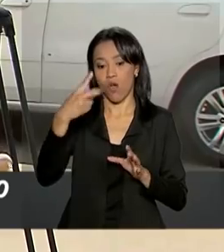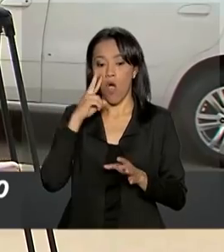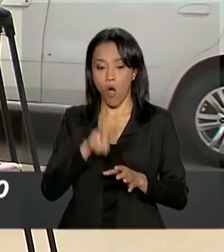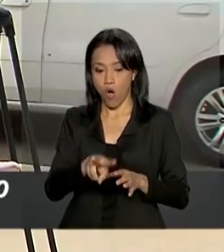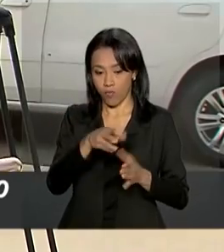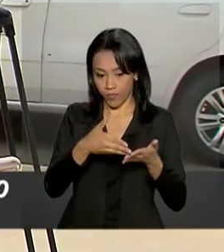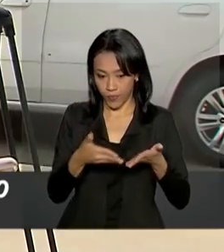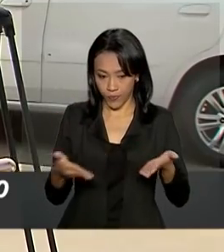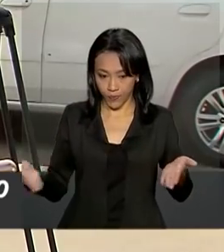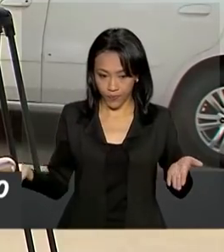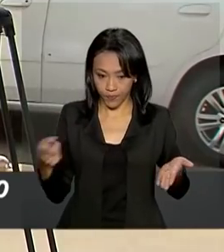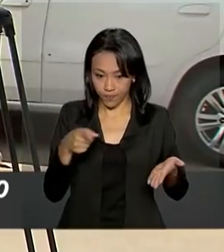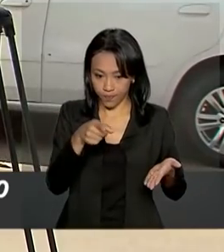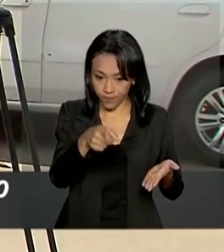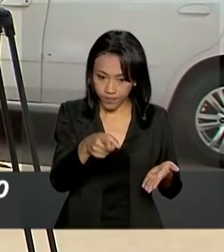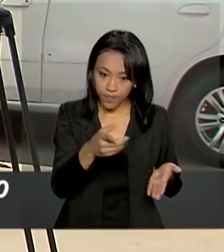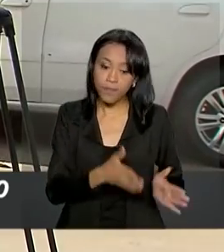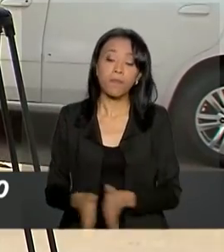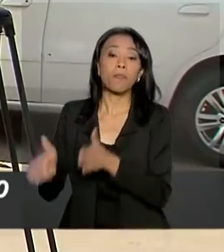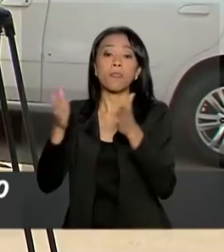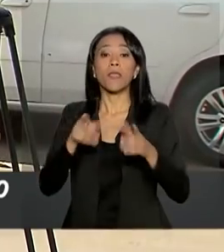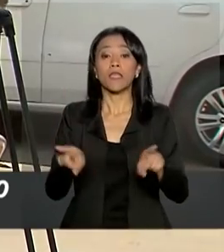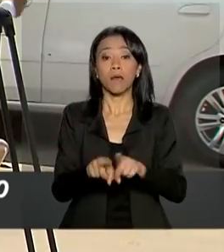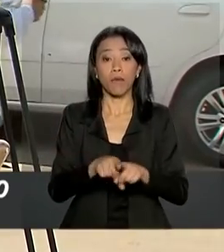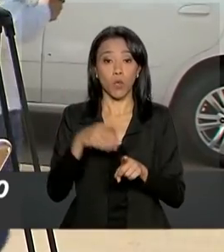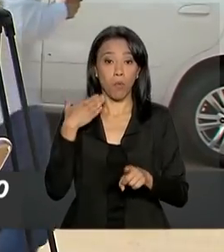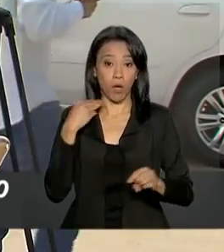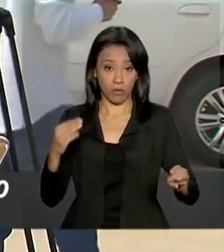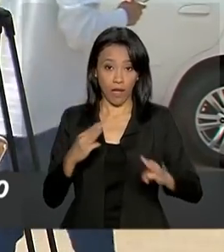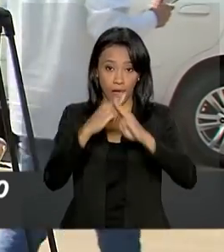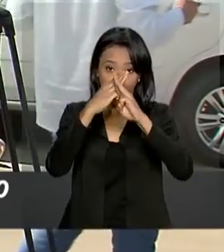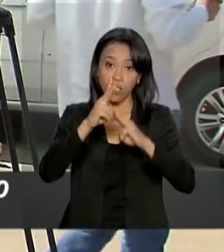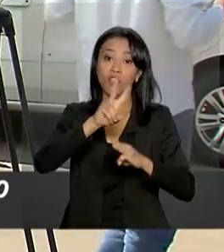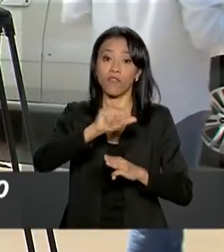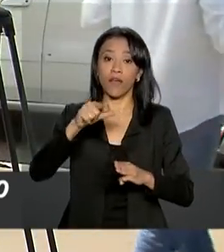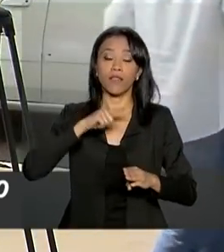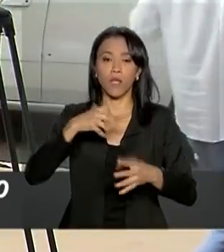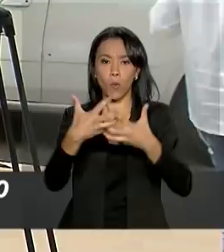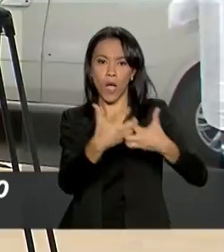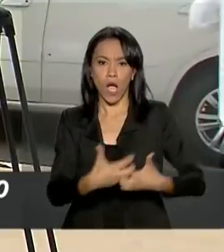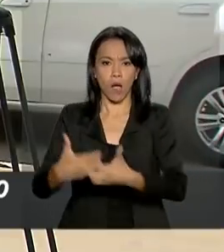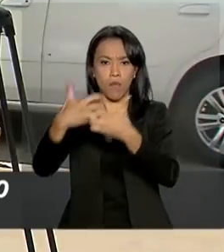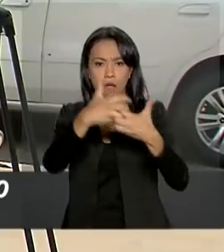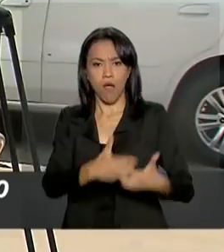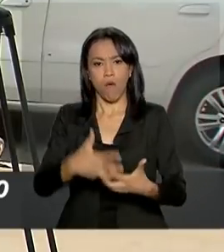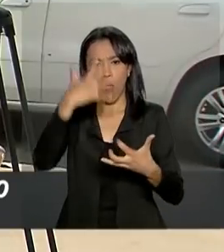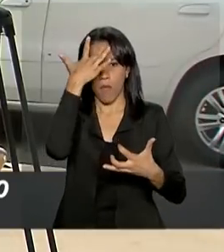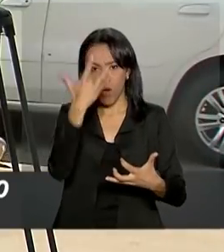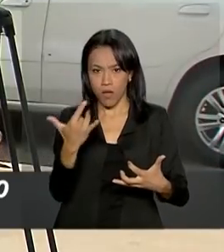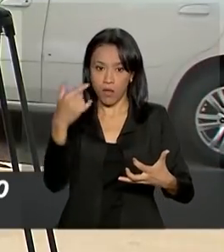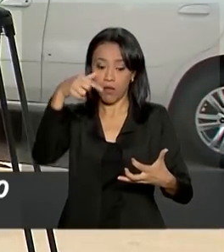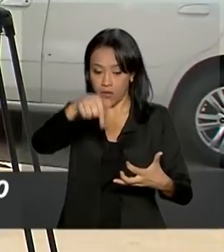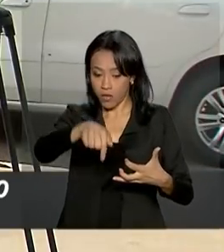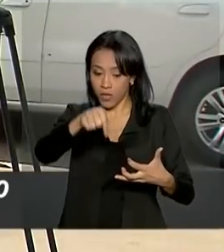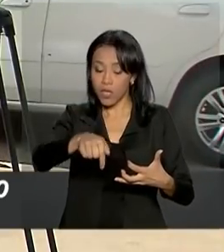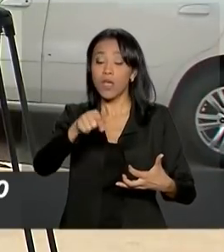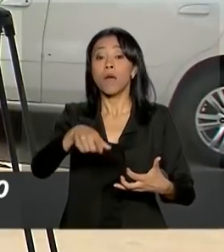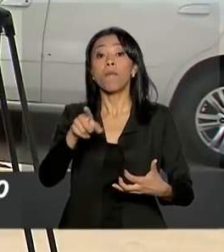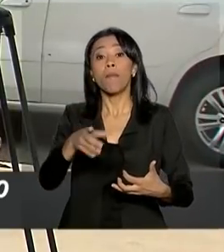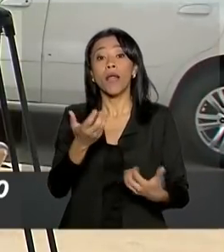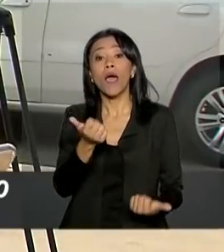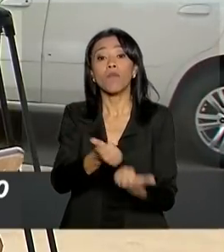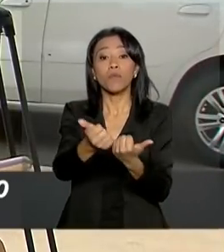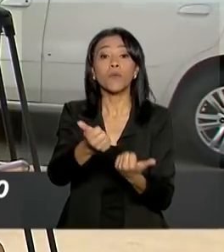nossa tela. Já a Caixa Econômica Federal vai instalar um caminhão agência amanhã para reforçar o atendimento bancário